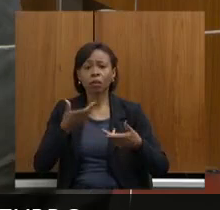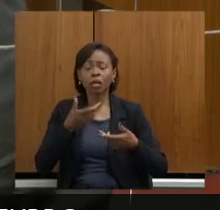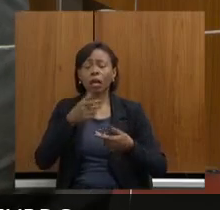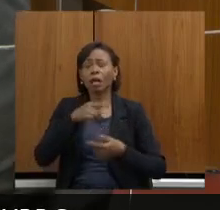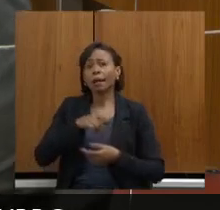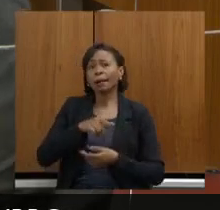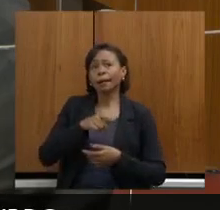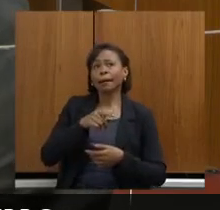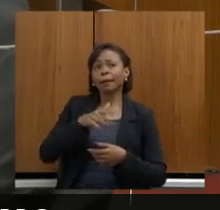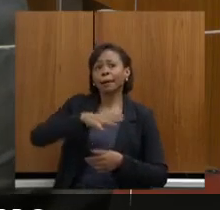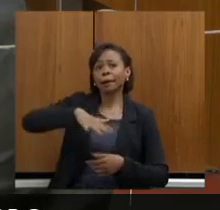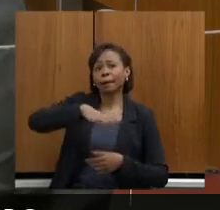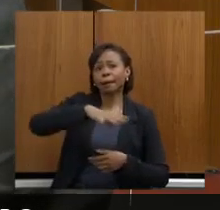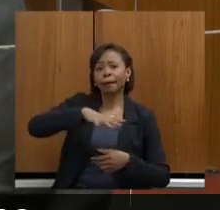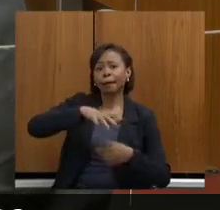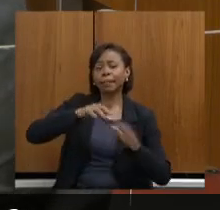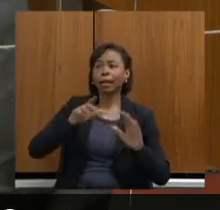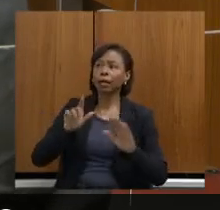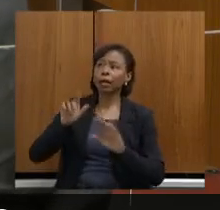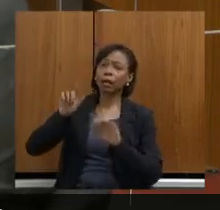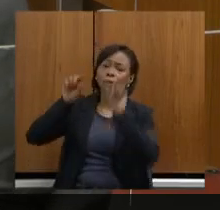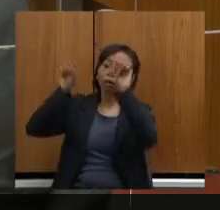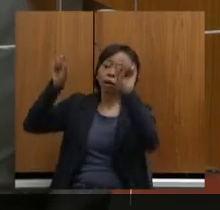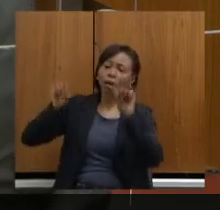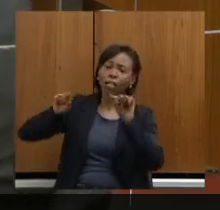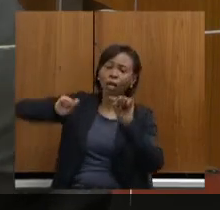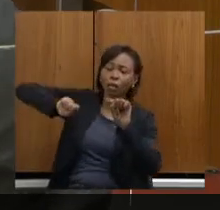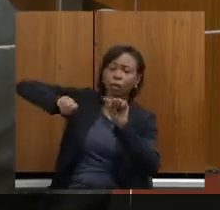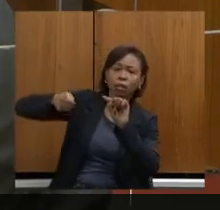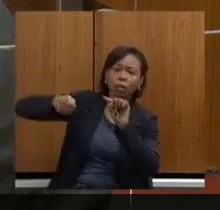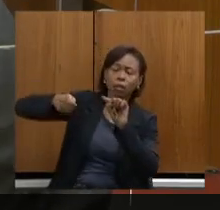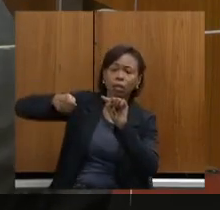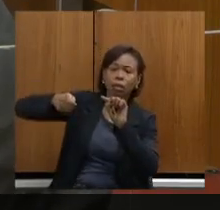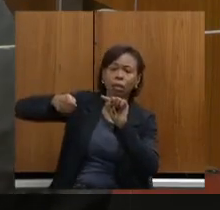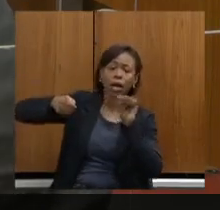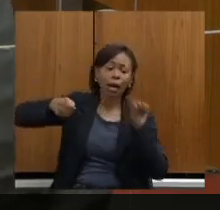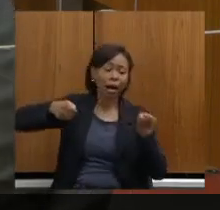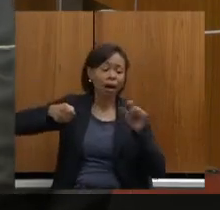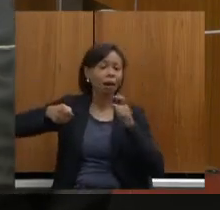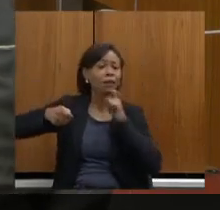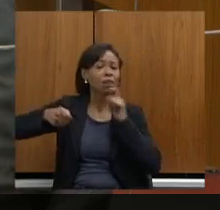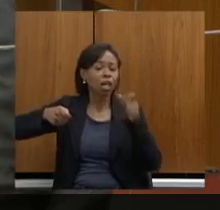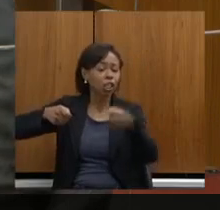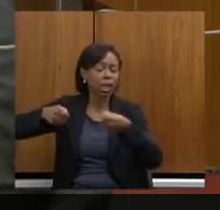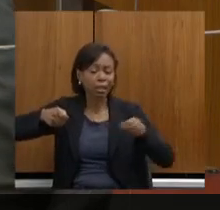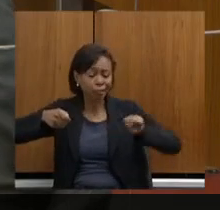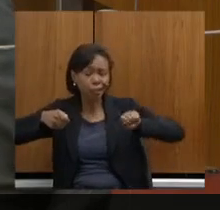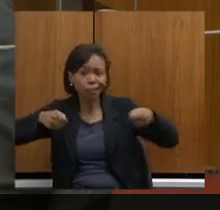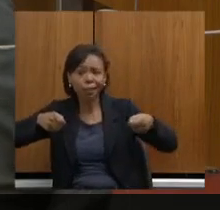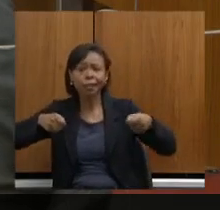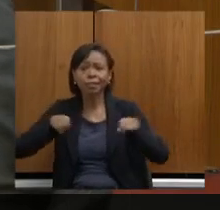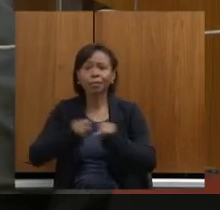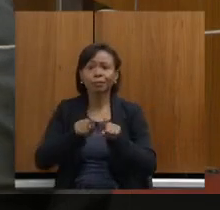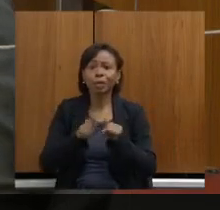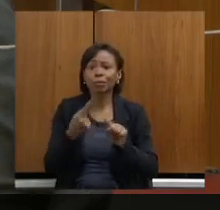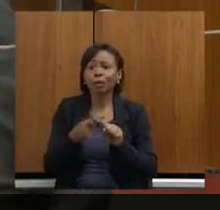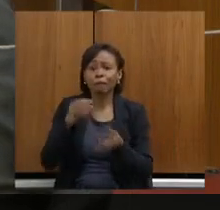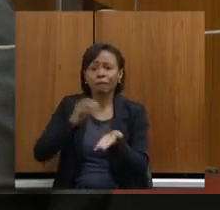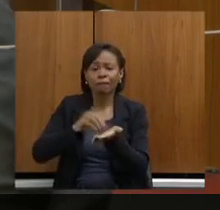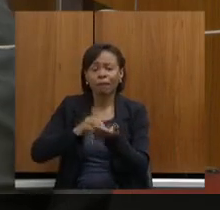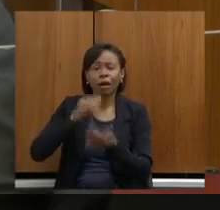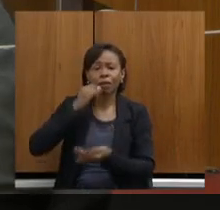ligamos integrador você tem que desligar a geladeira você tem que desligar tudo porque não tem energia suficiente nós temos aí um mundo